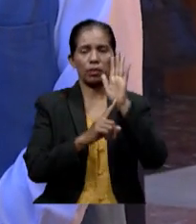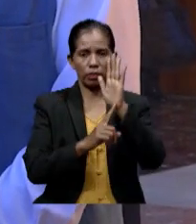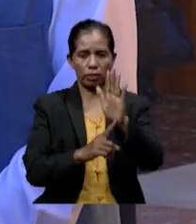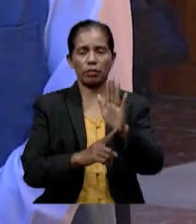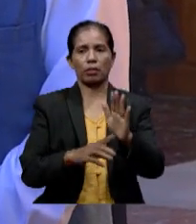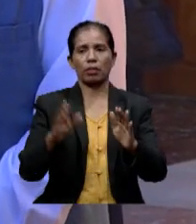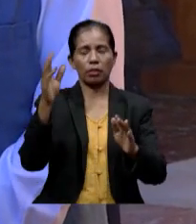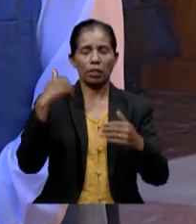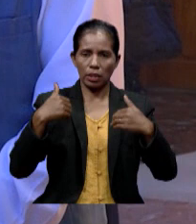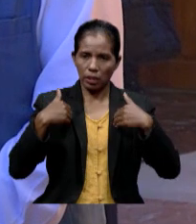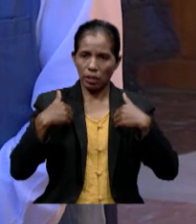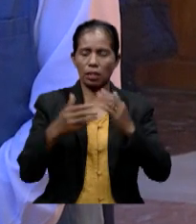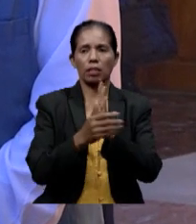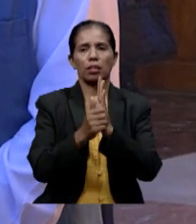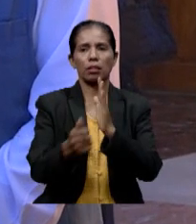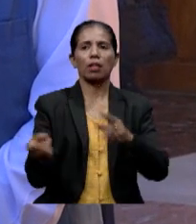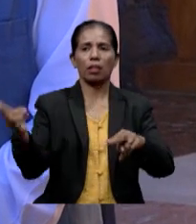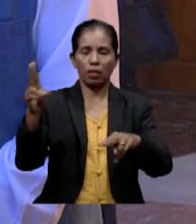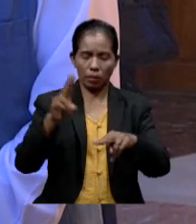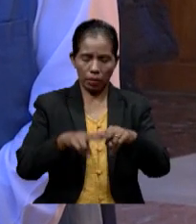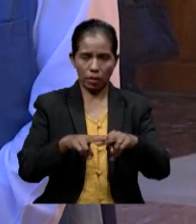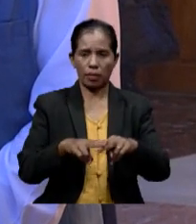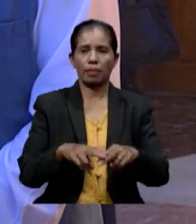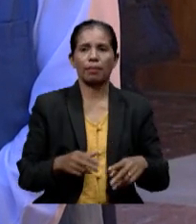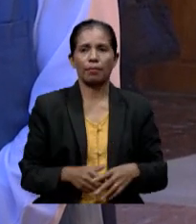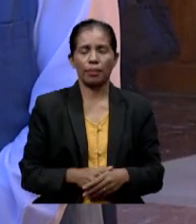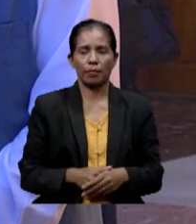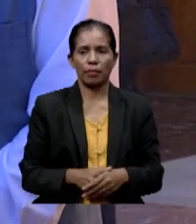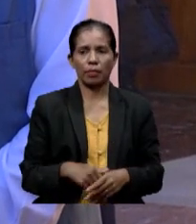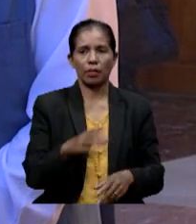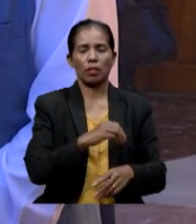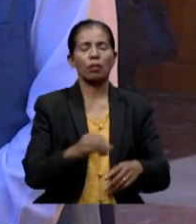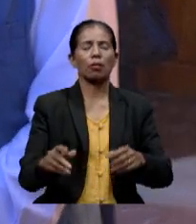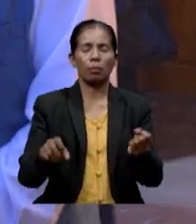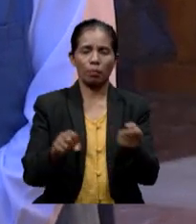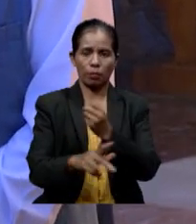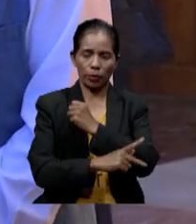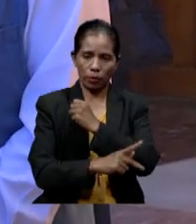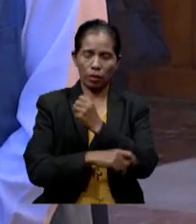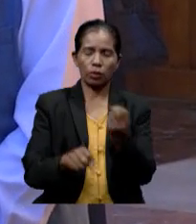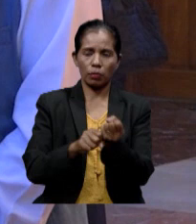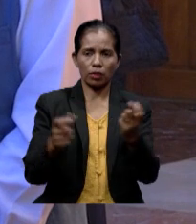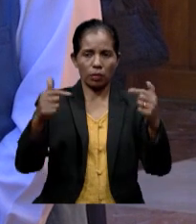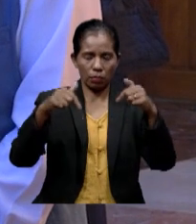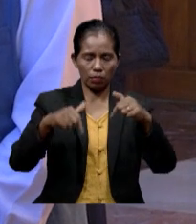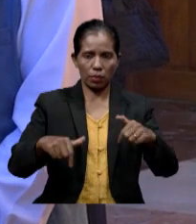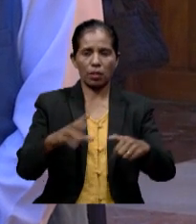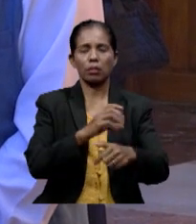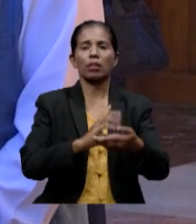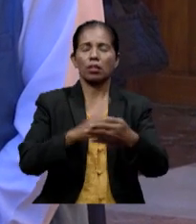e a capacidade de aumentar as exportações de Portugal aqui para a região, e se o fizermos em conjunto com